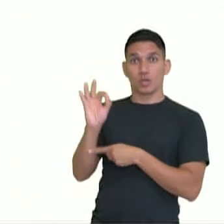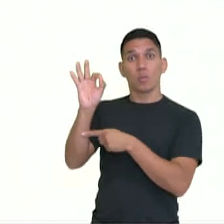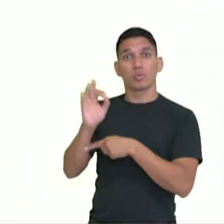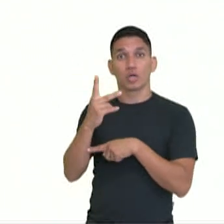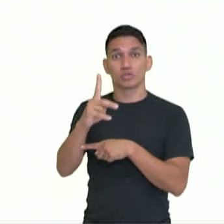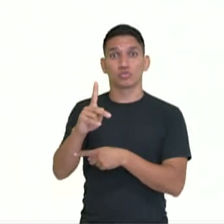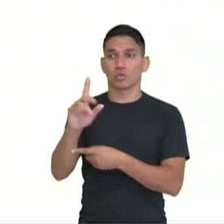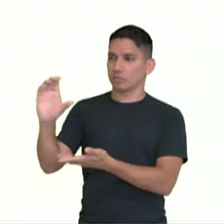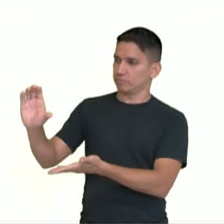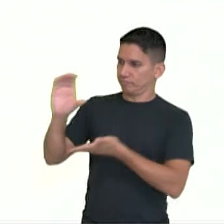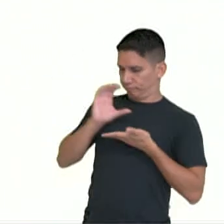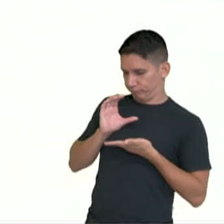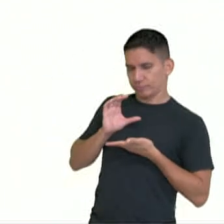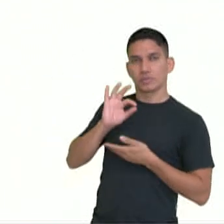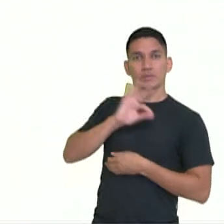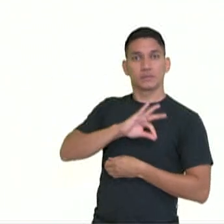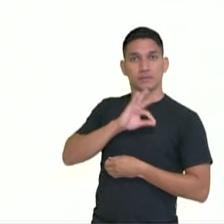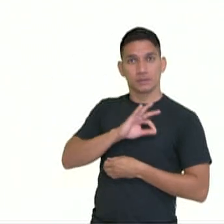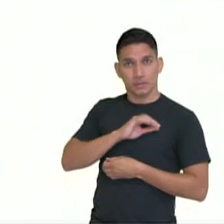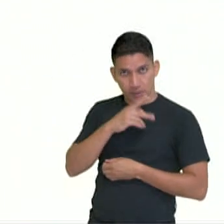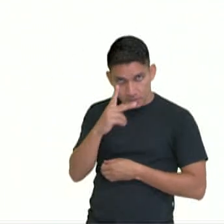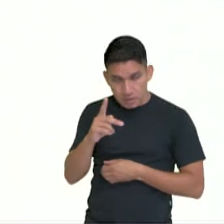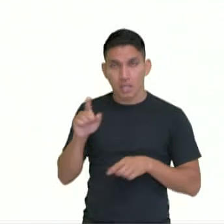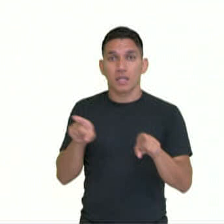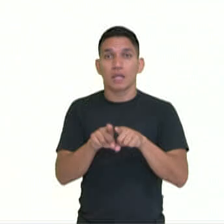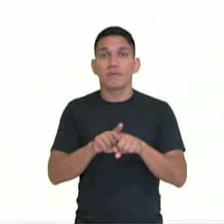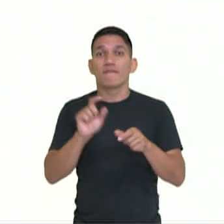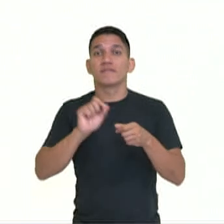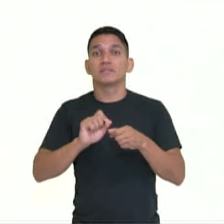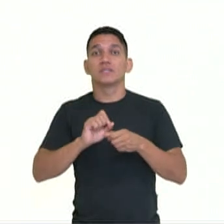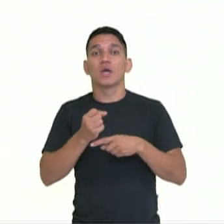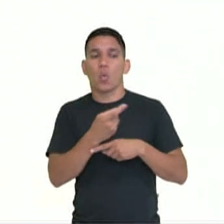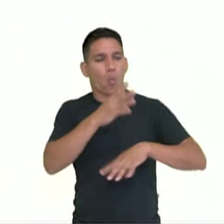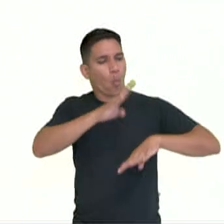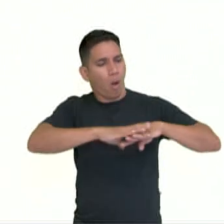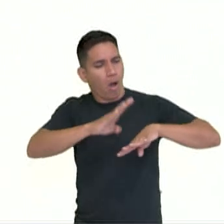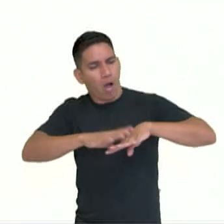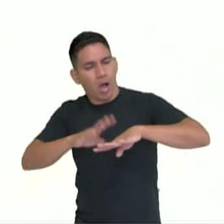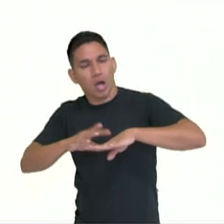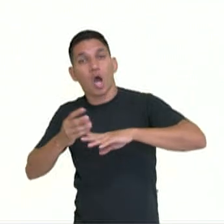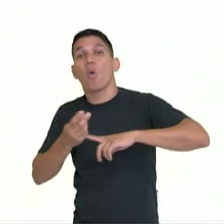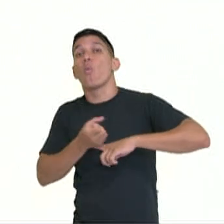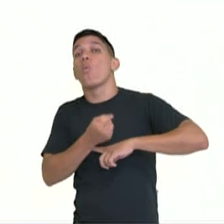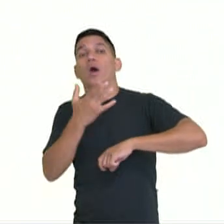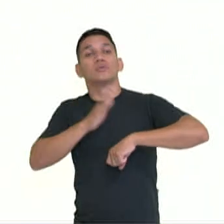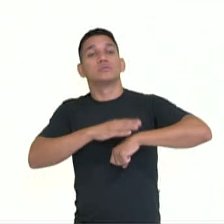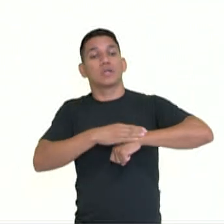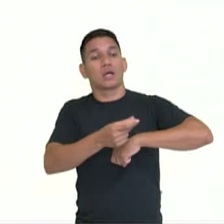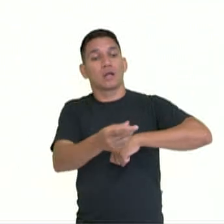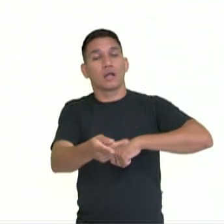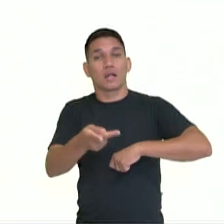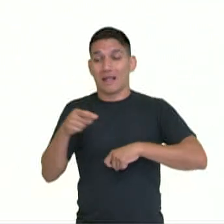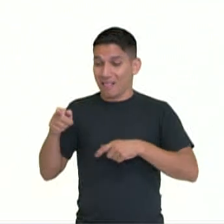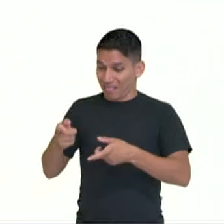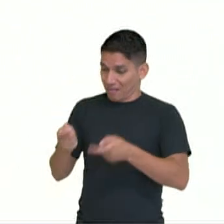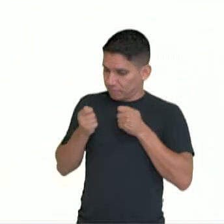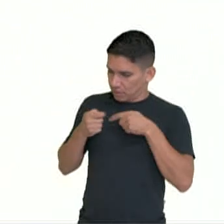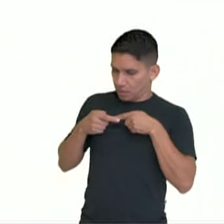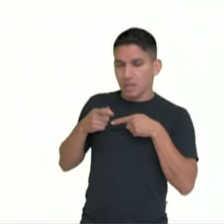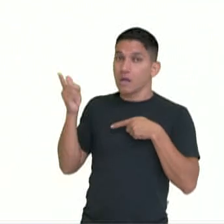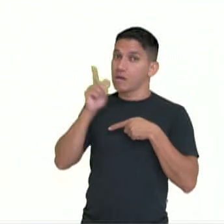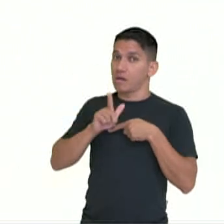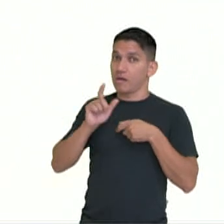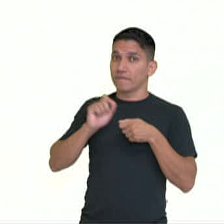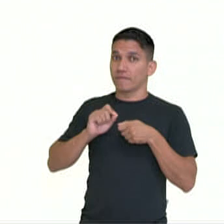sua receita e fazer um cálculo daqui a quanto tempo você aplicando esta economia que você vai ter,